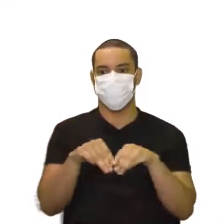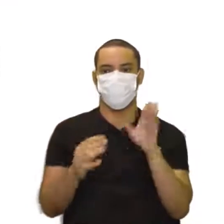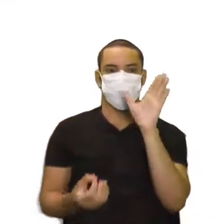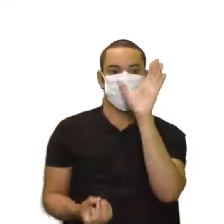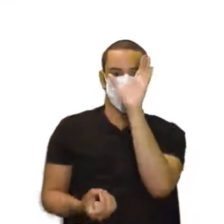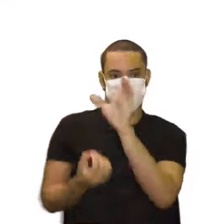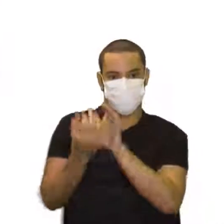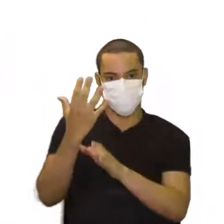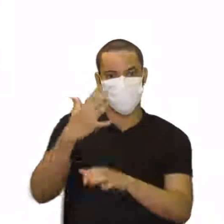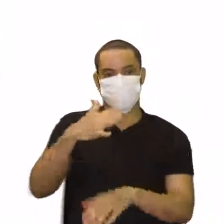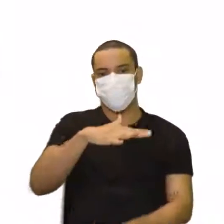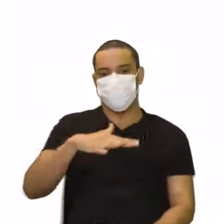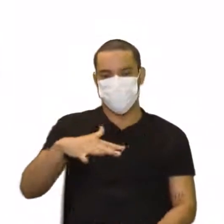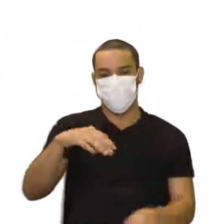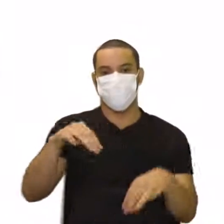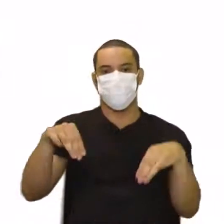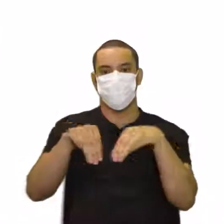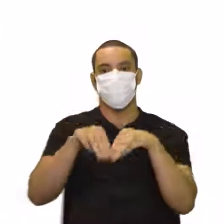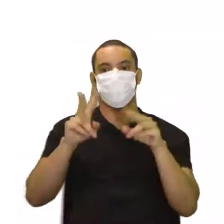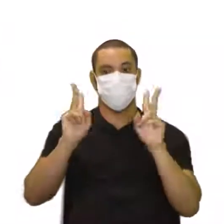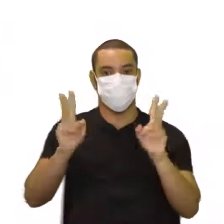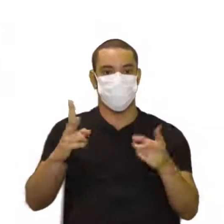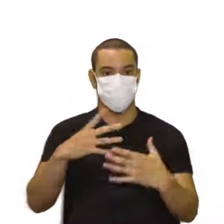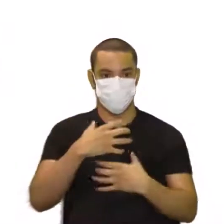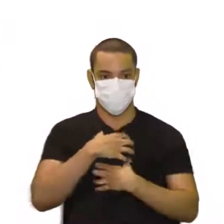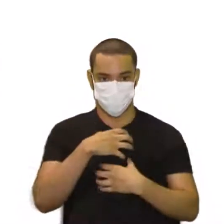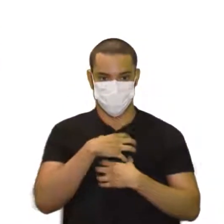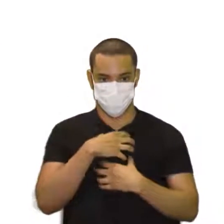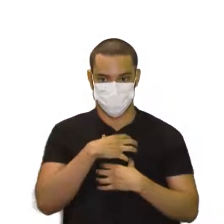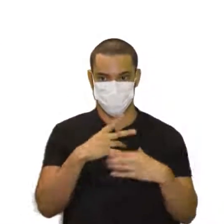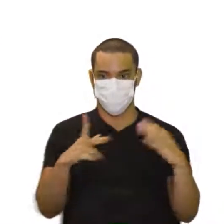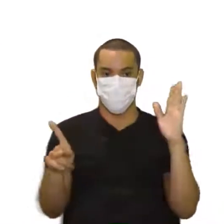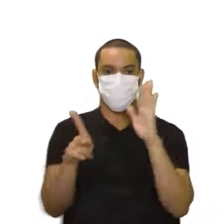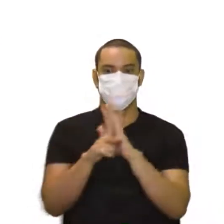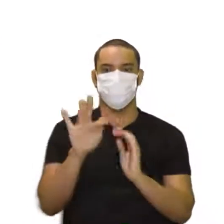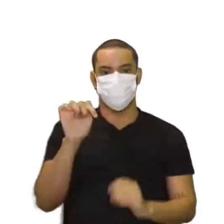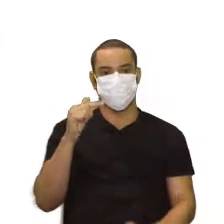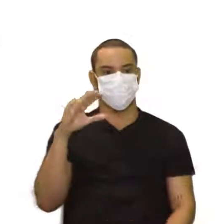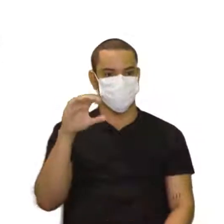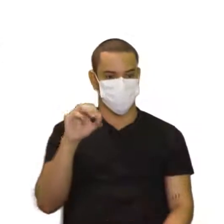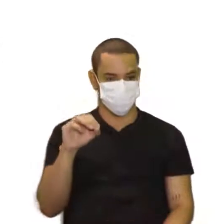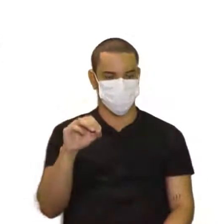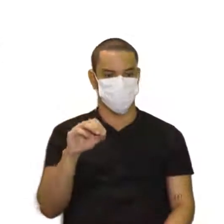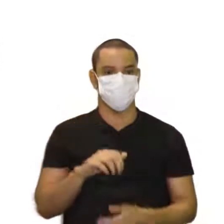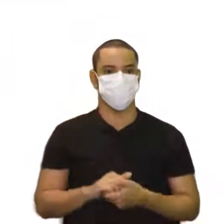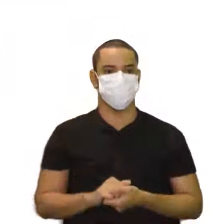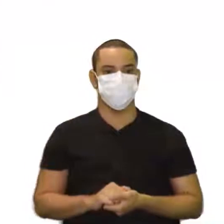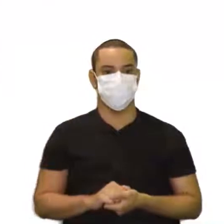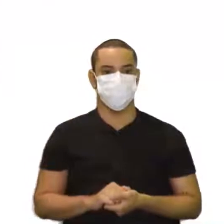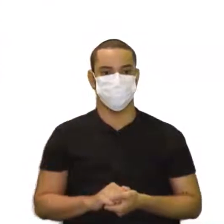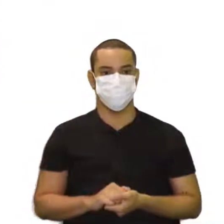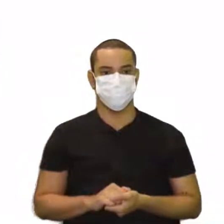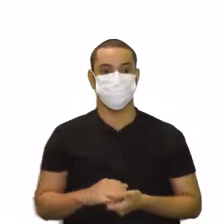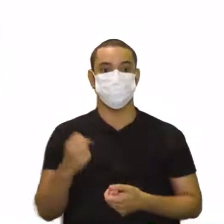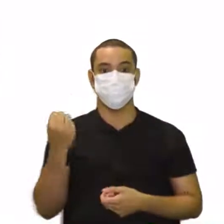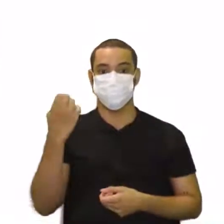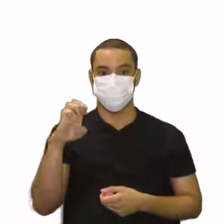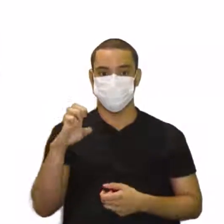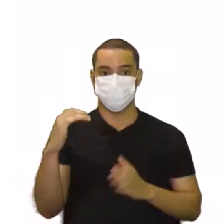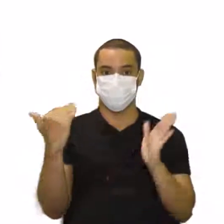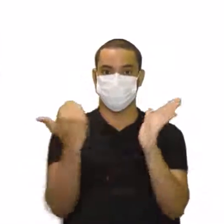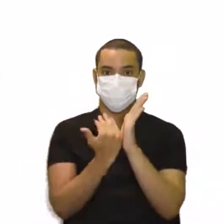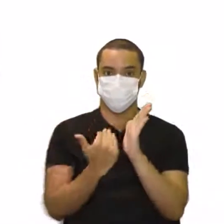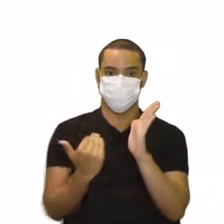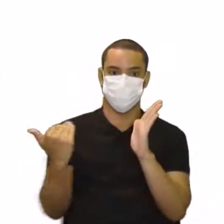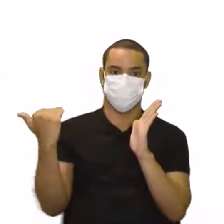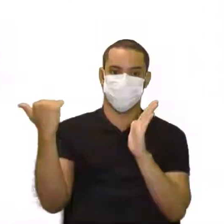um campo magnético de mesmo sentido do fluxo magnético da fonte, tá bom? E se houver um